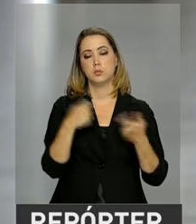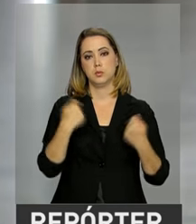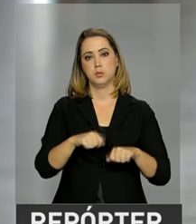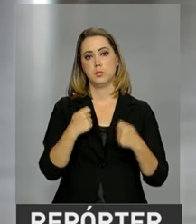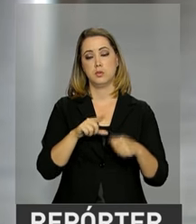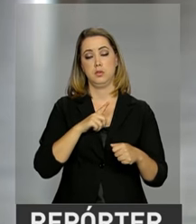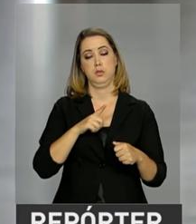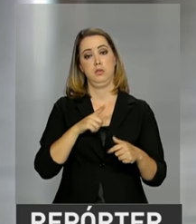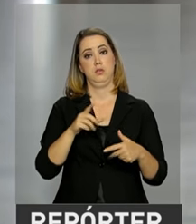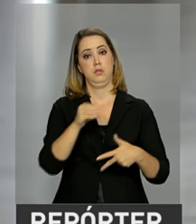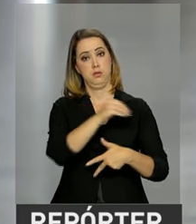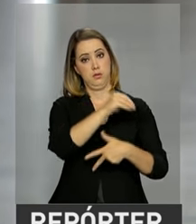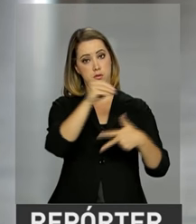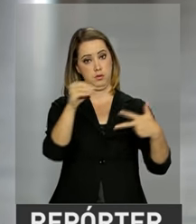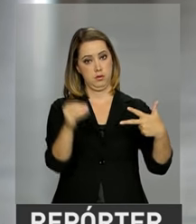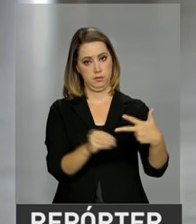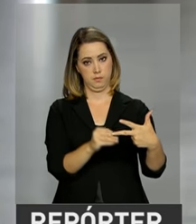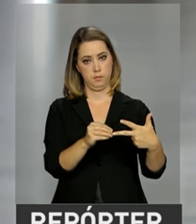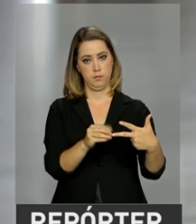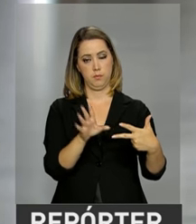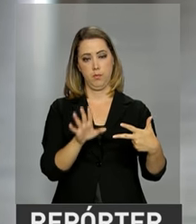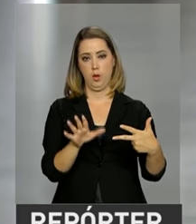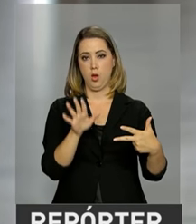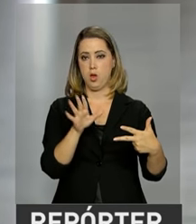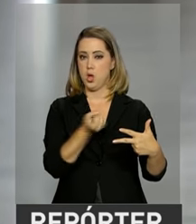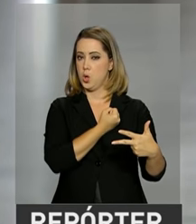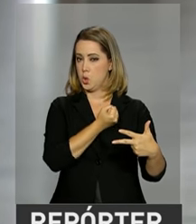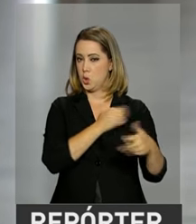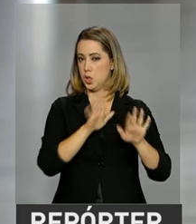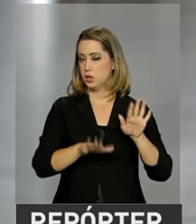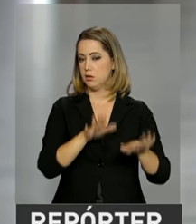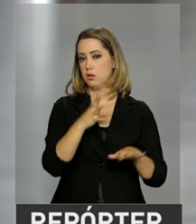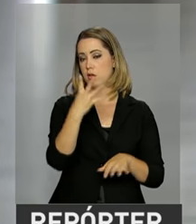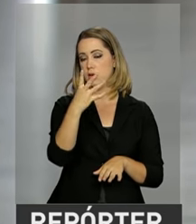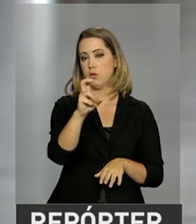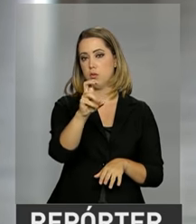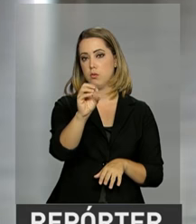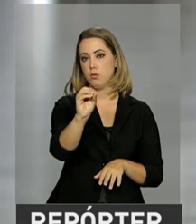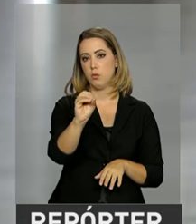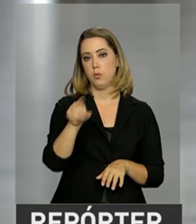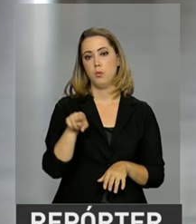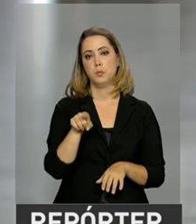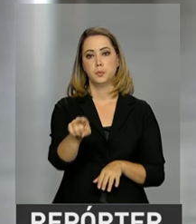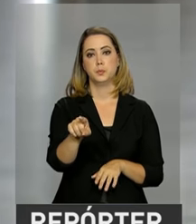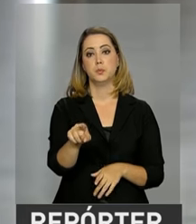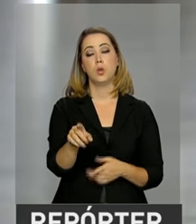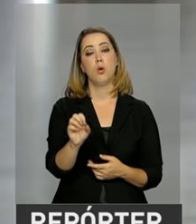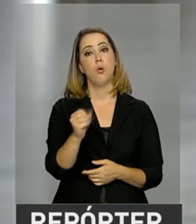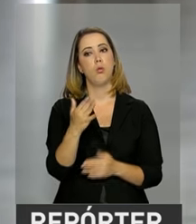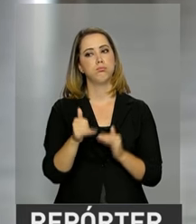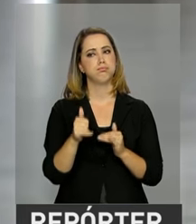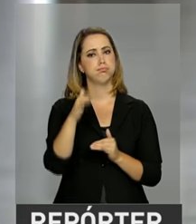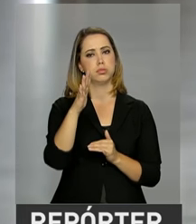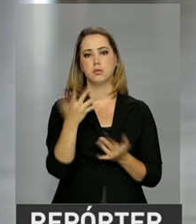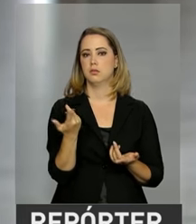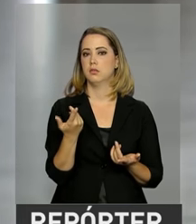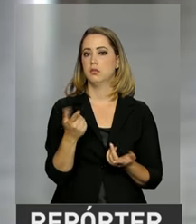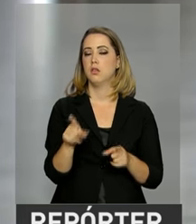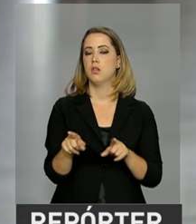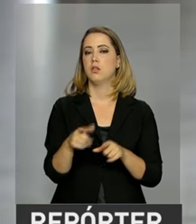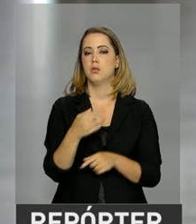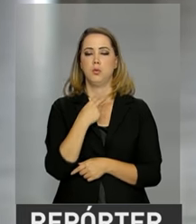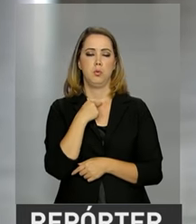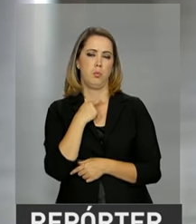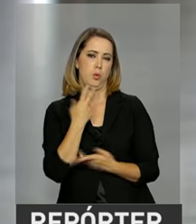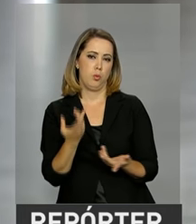Nacional do Ensino Médio com uma nota média nas provas de 450 pontos ou mais e também não